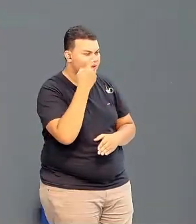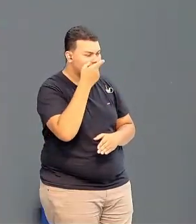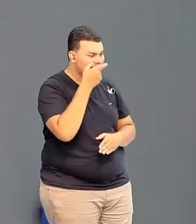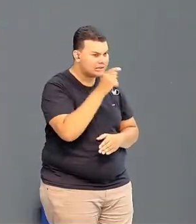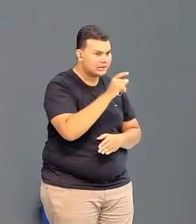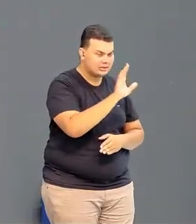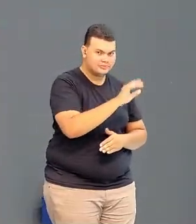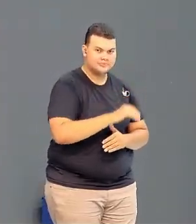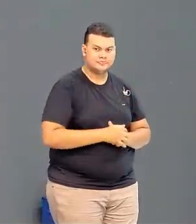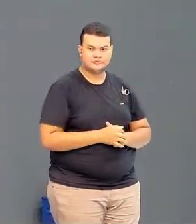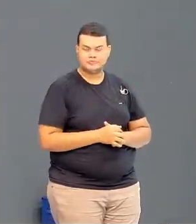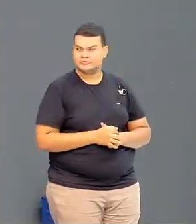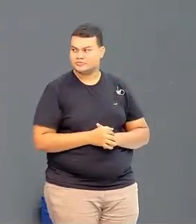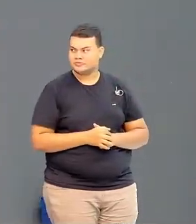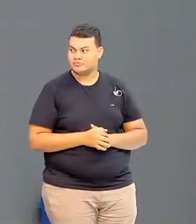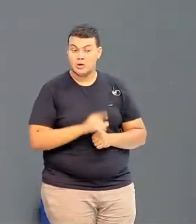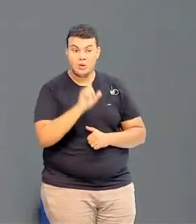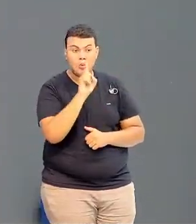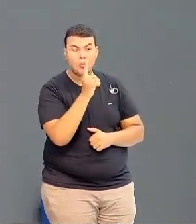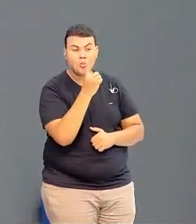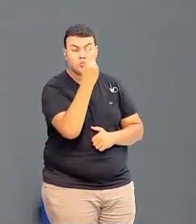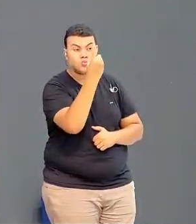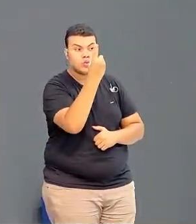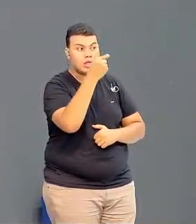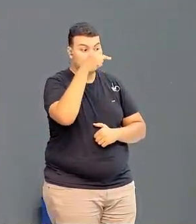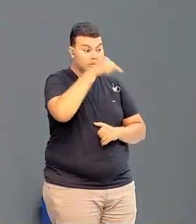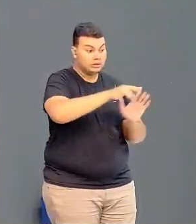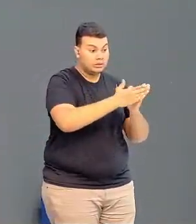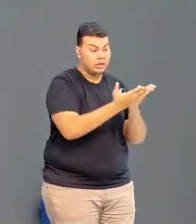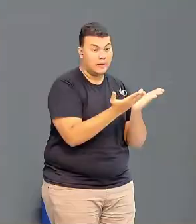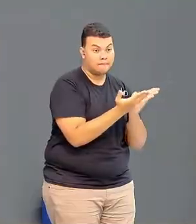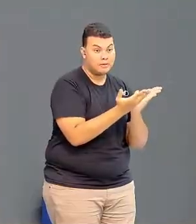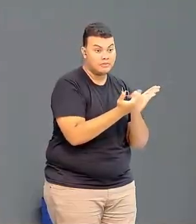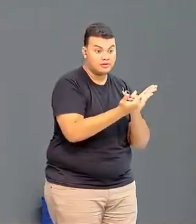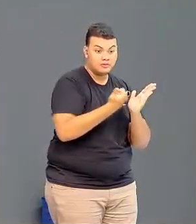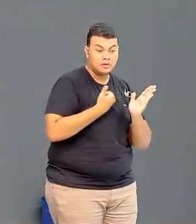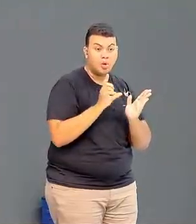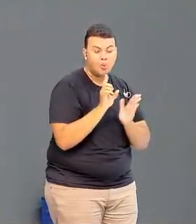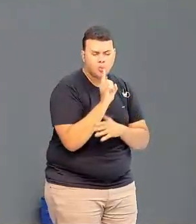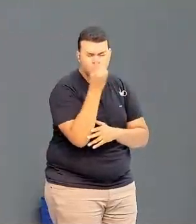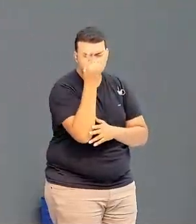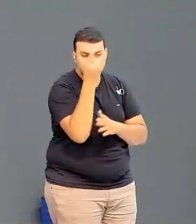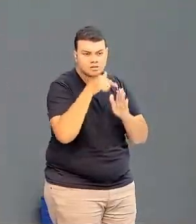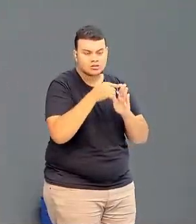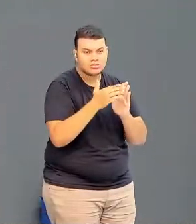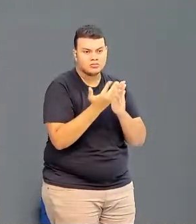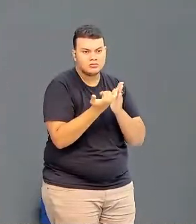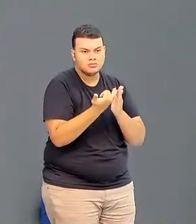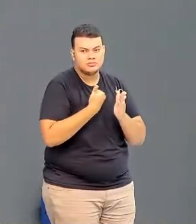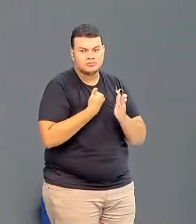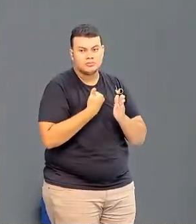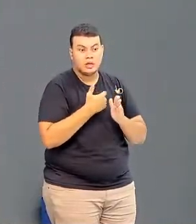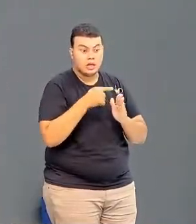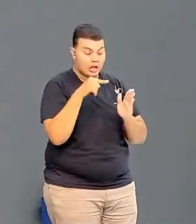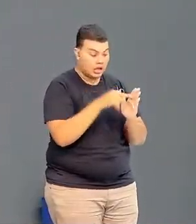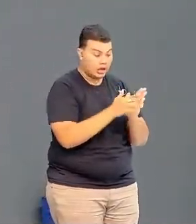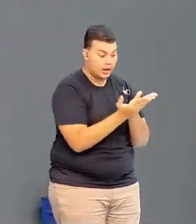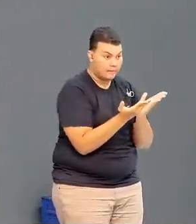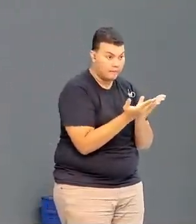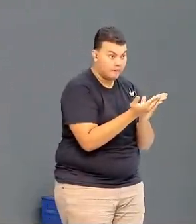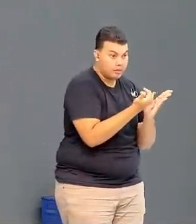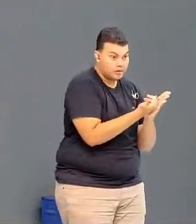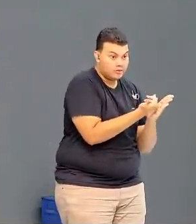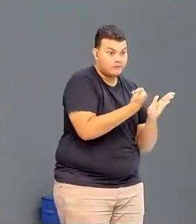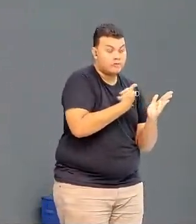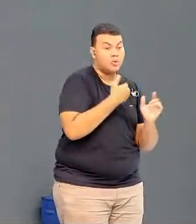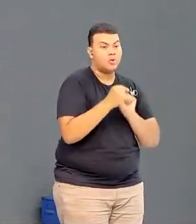interessante. A única vez na Bíblia, presta atenção que eu vou lhe dizer, a única vez na Bíblia que a palavra fala sobre a